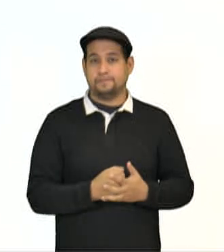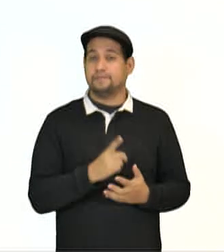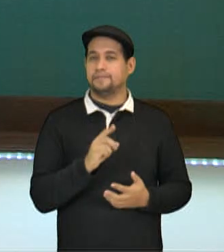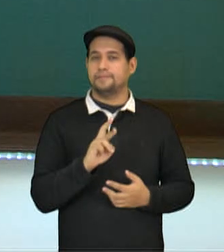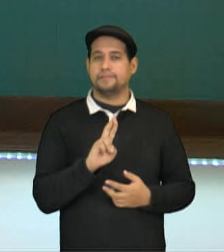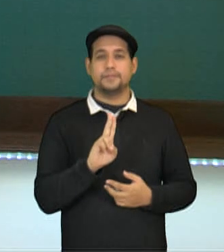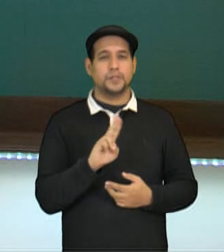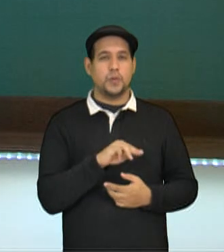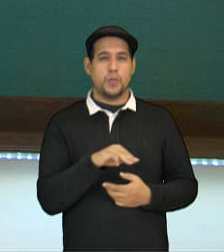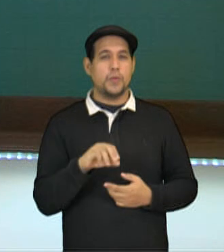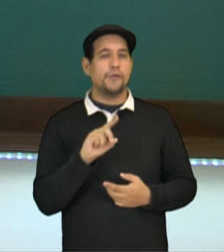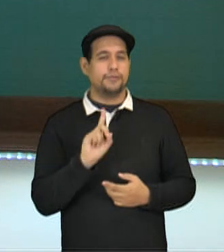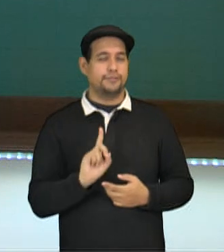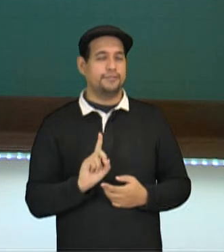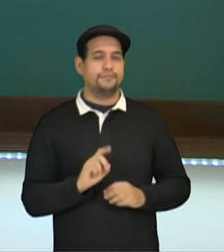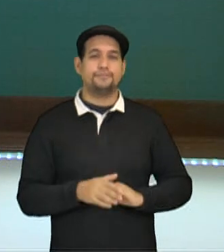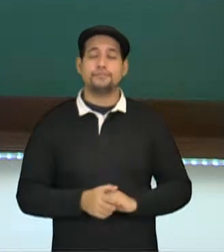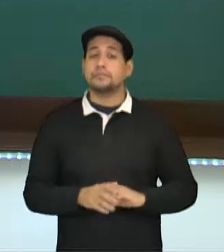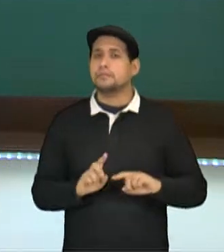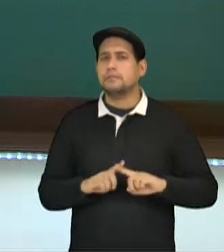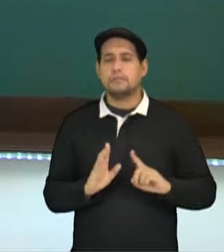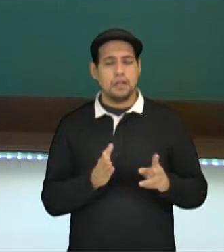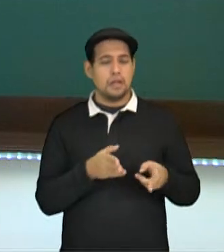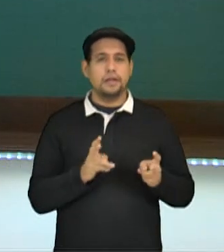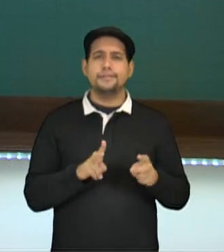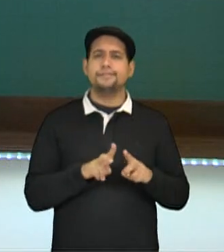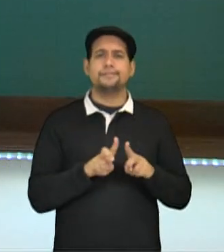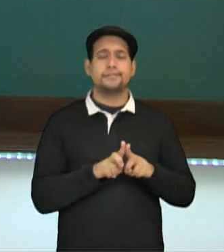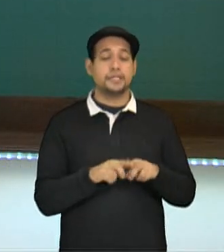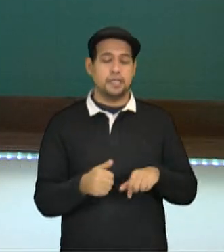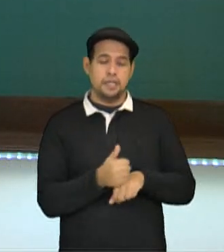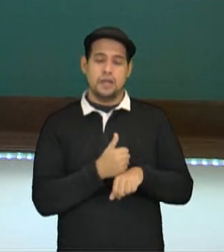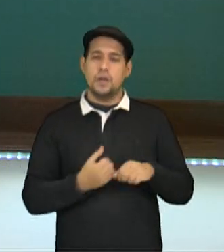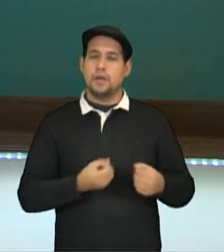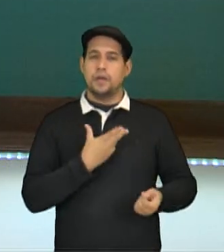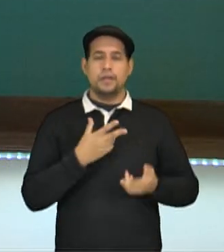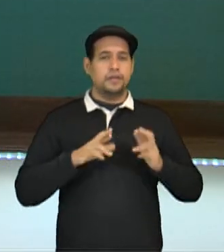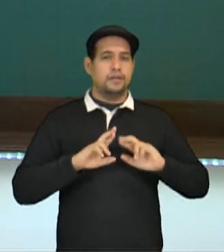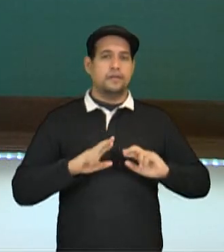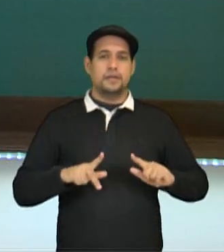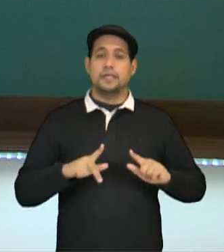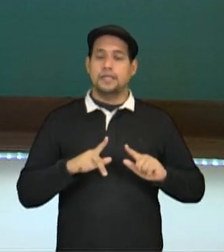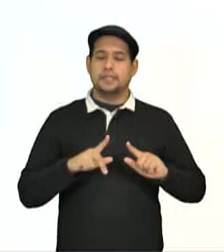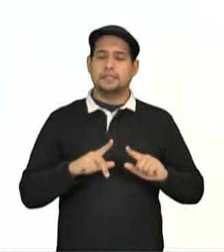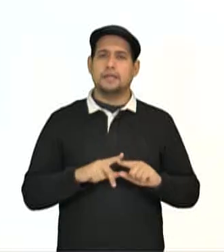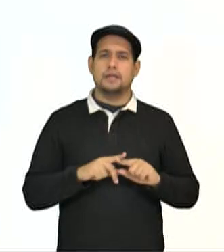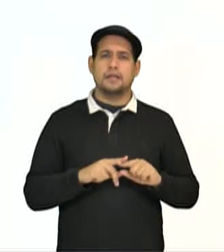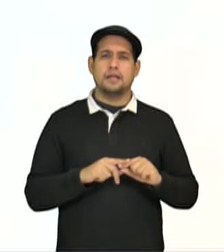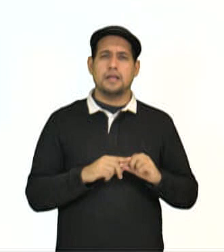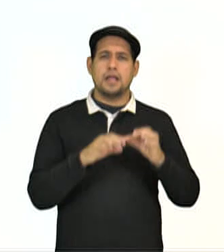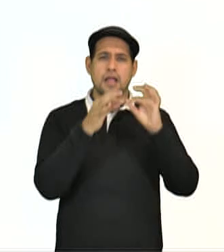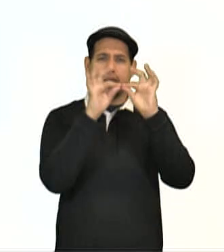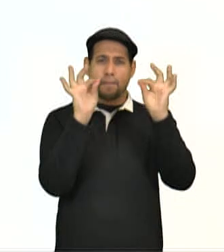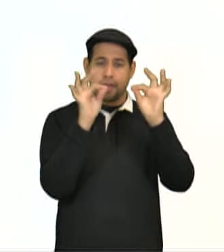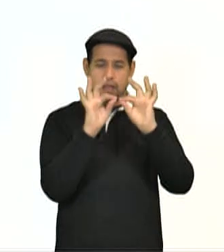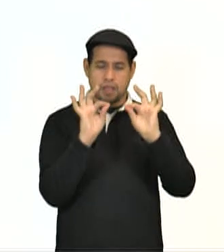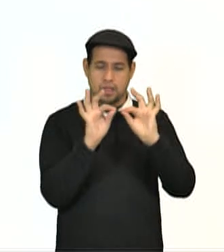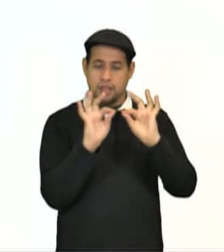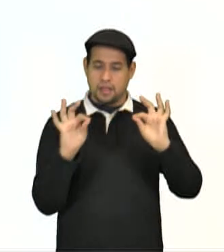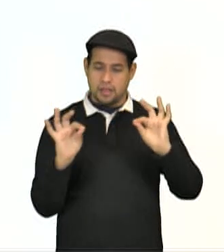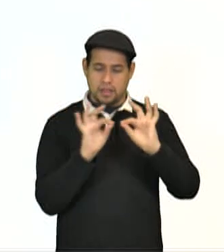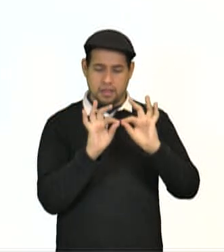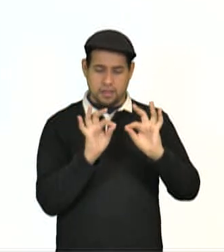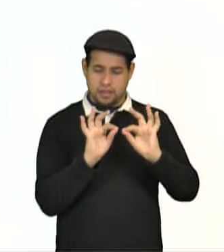Drummond de Andrade. Então vamos lá, um poema diferente. A métrica, os versos não seguem uma